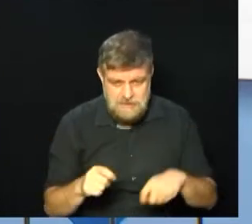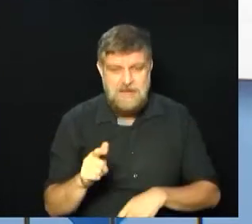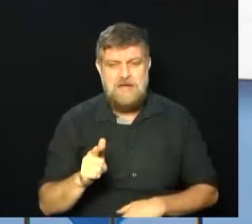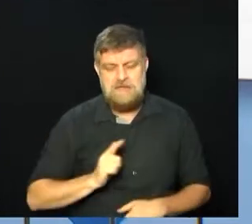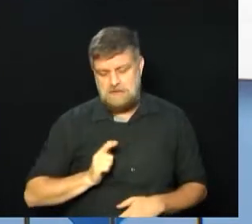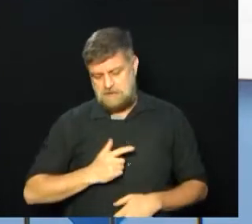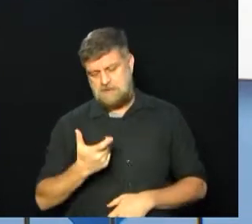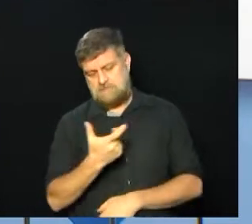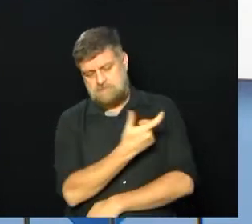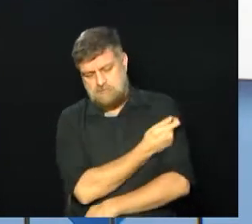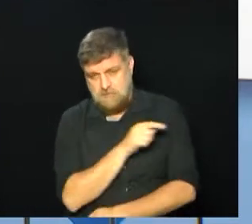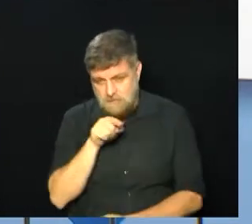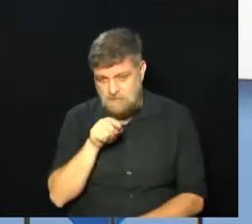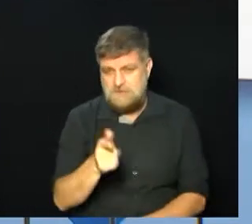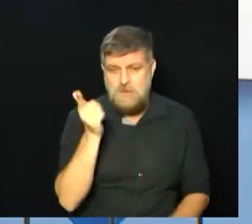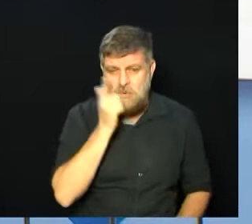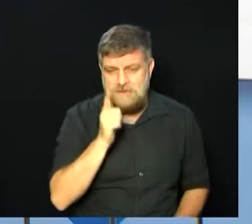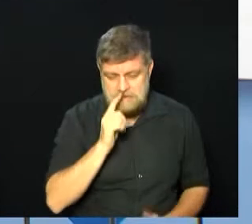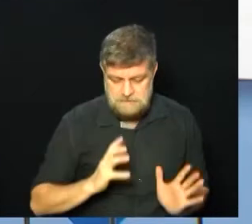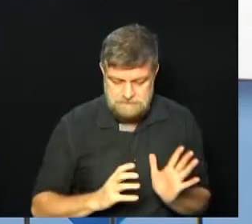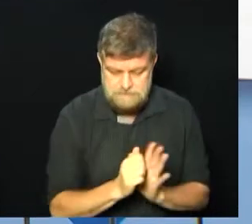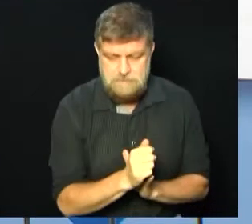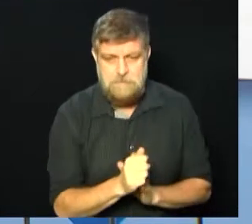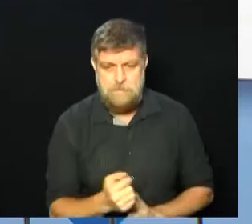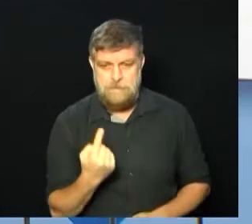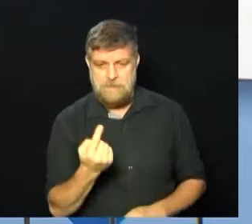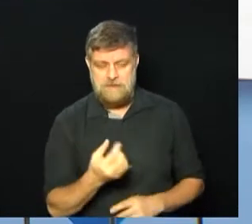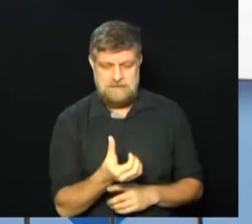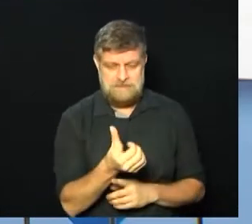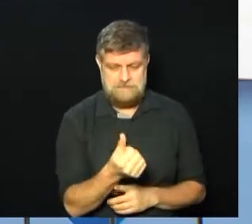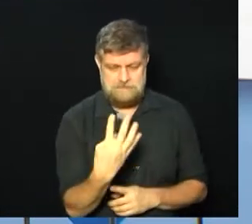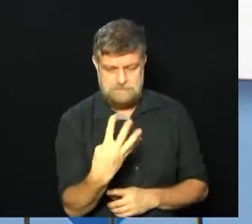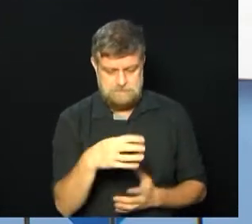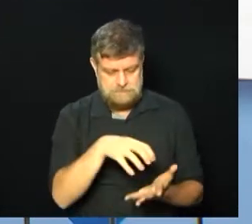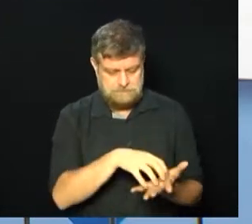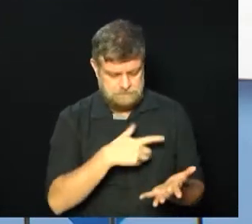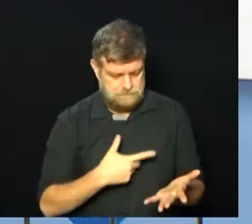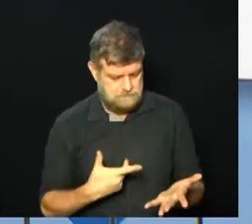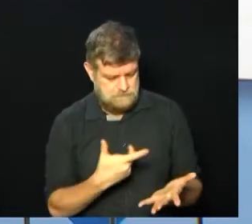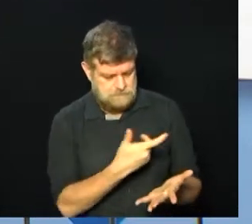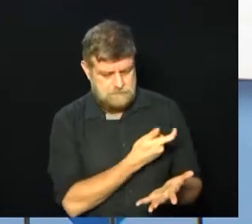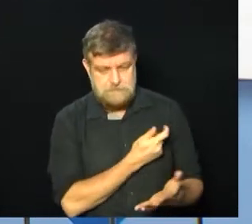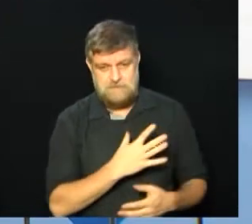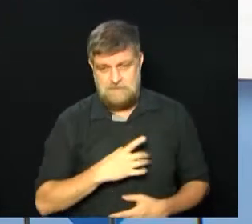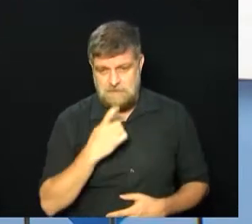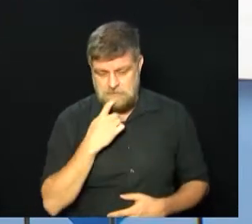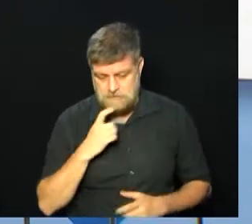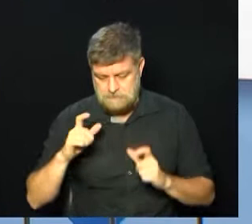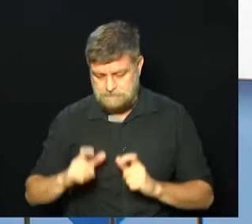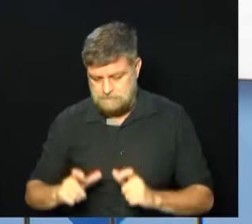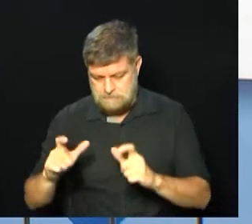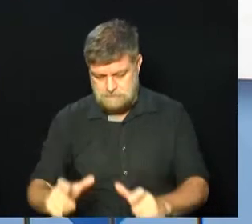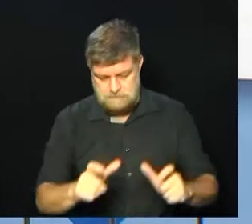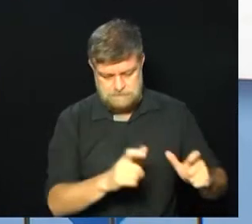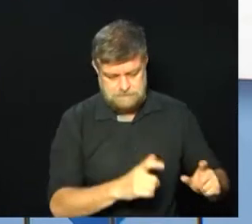na cidade para que você possa se inscrever em um dos 64 centros de saúde de Campinas são os locais de